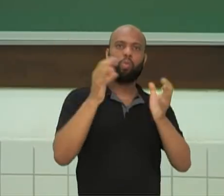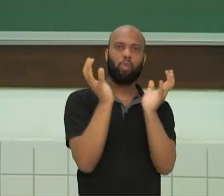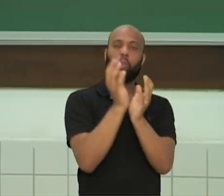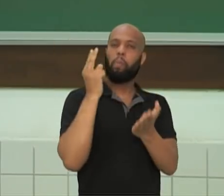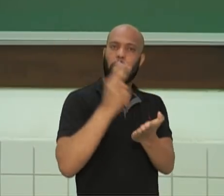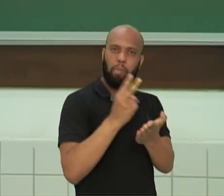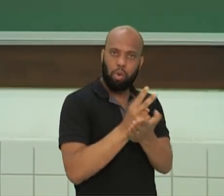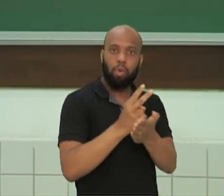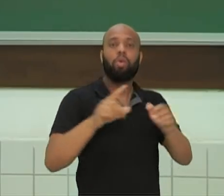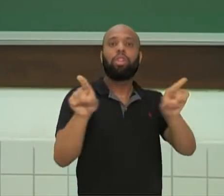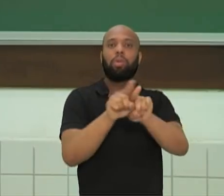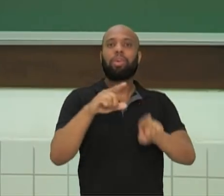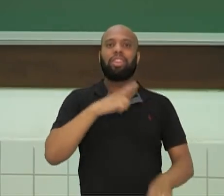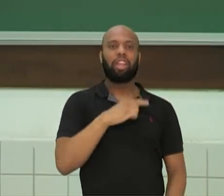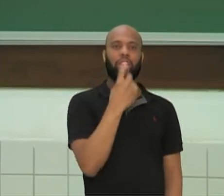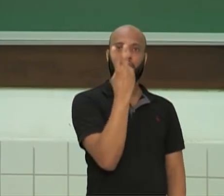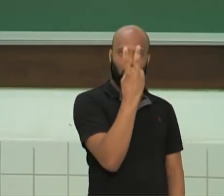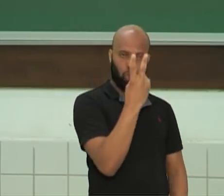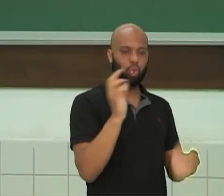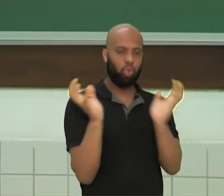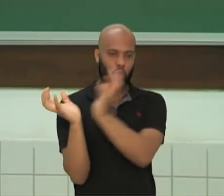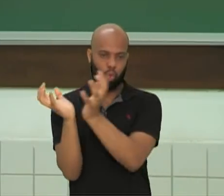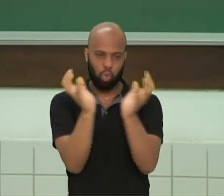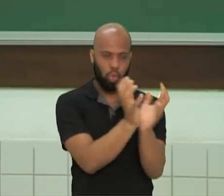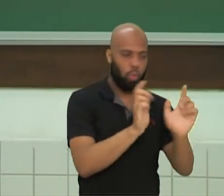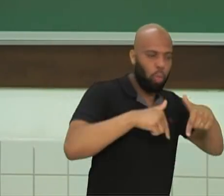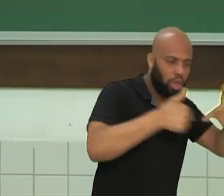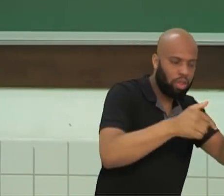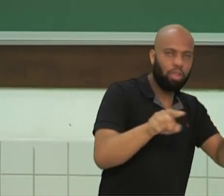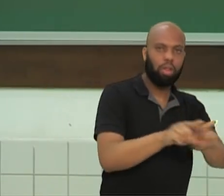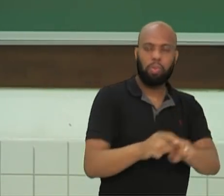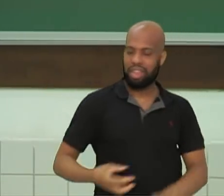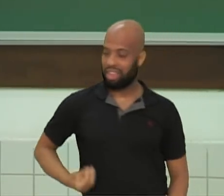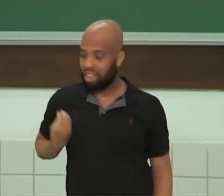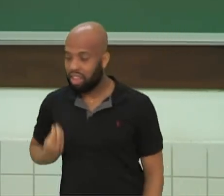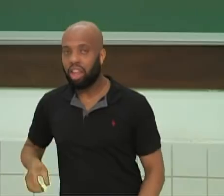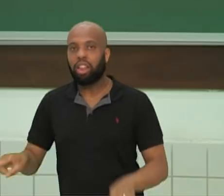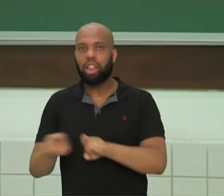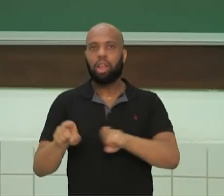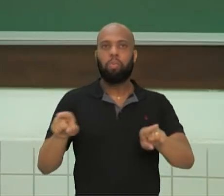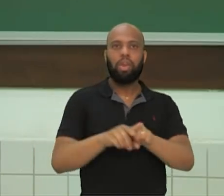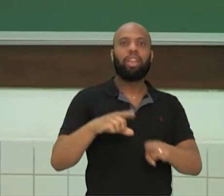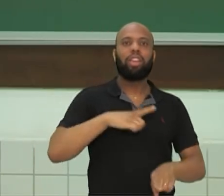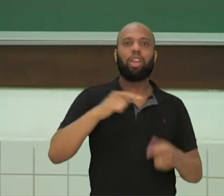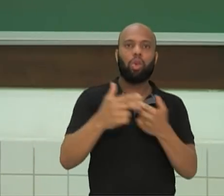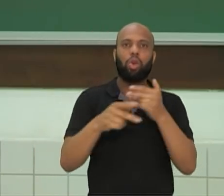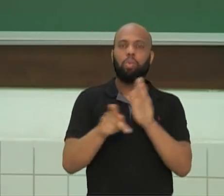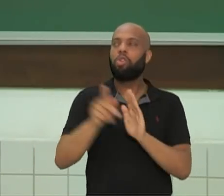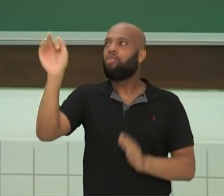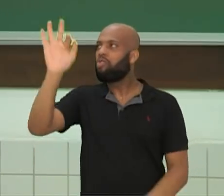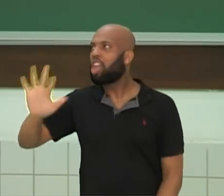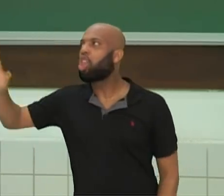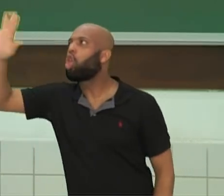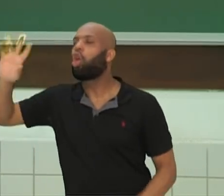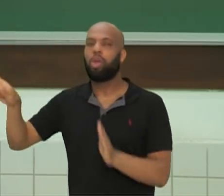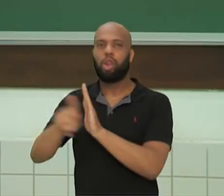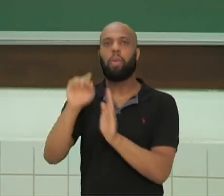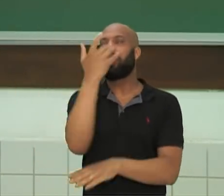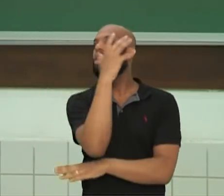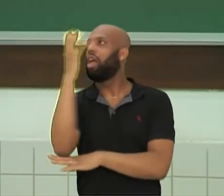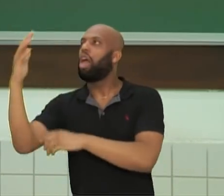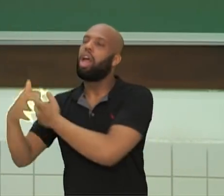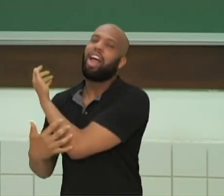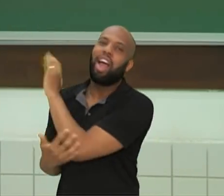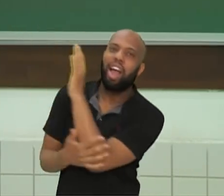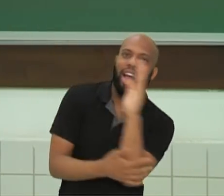E além dessas duas, de ação e de estar, eu tenho fenômenos da natureza. Fenômenos da natureza